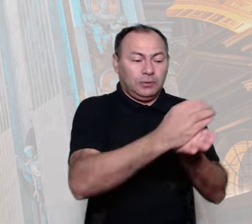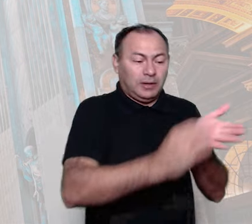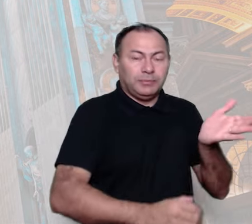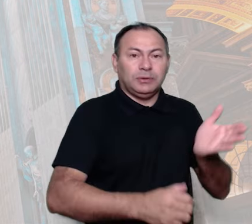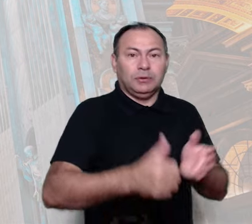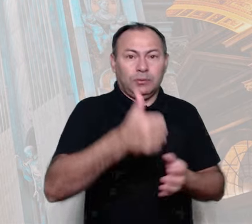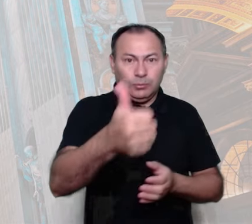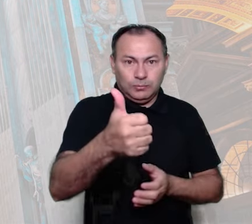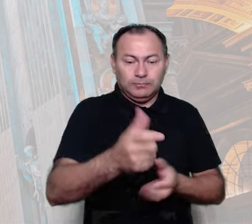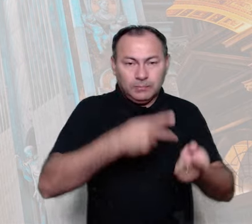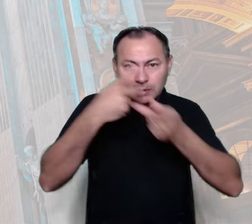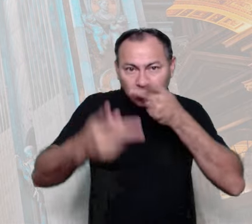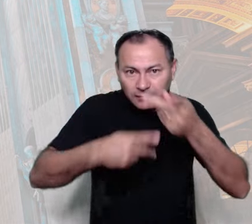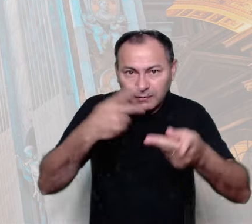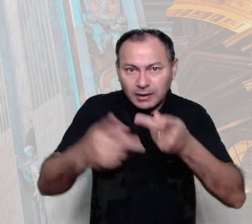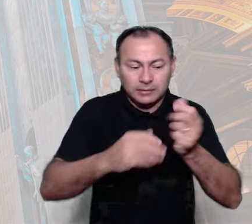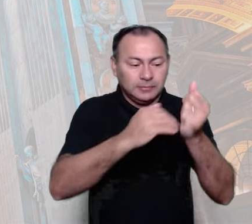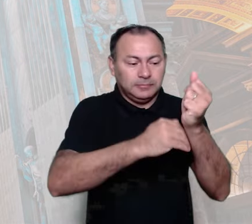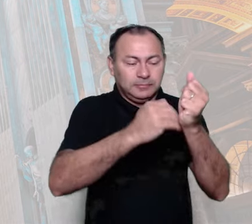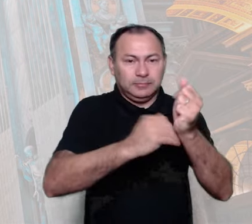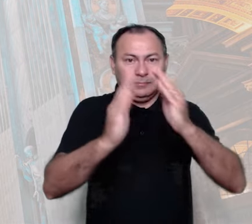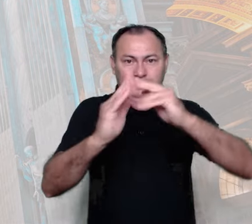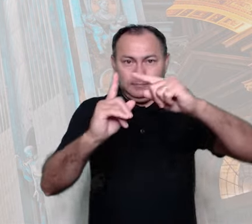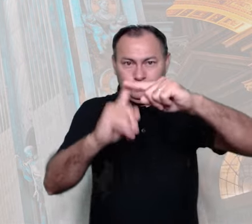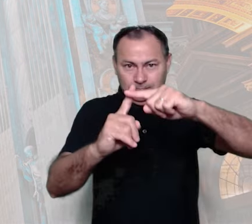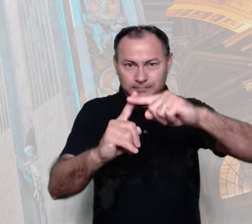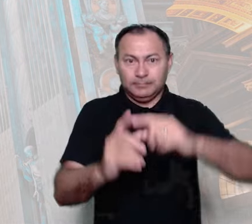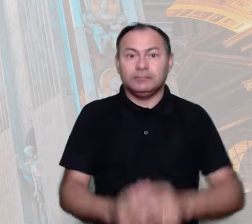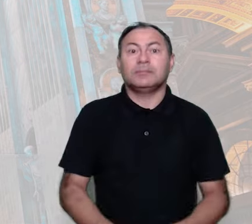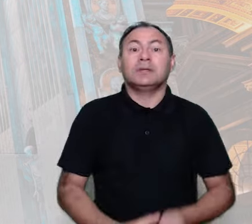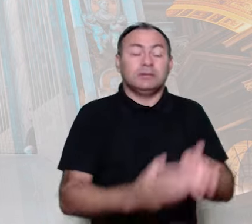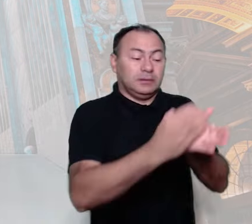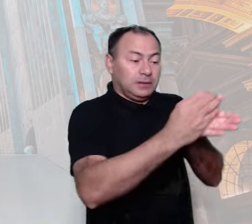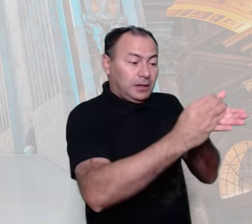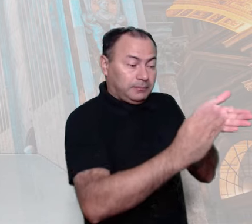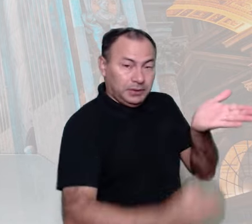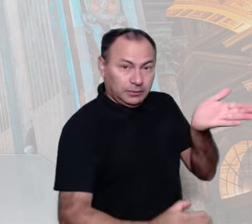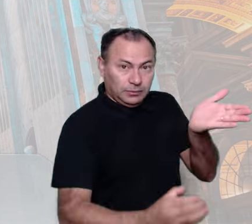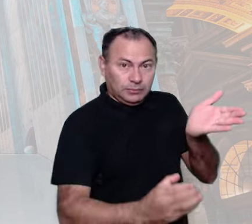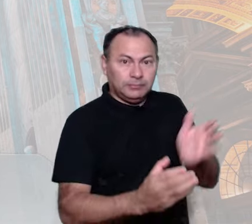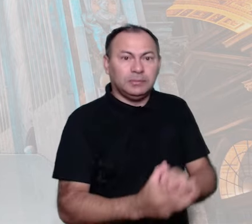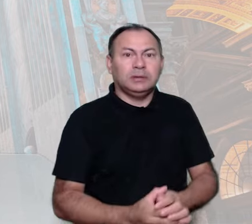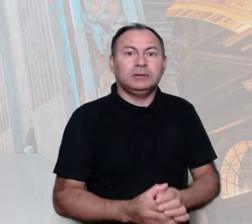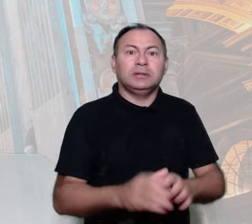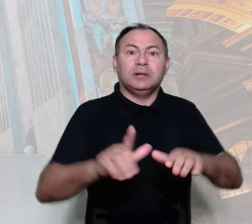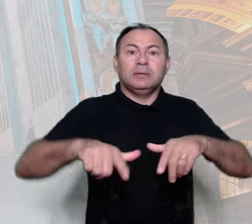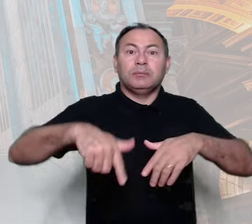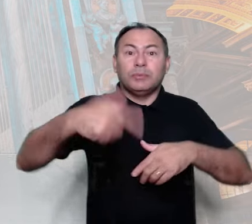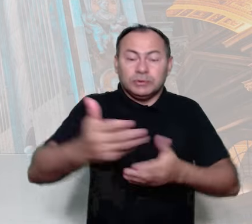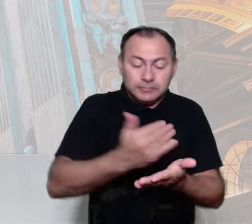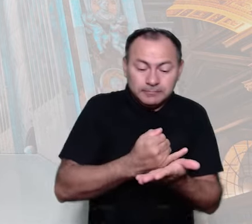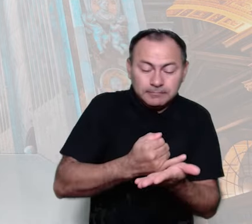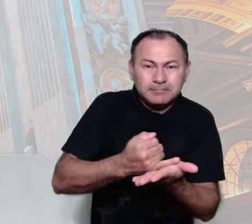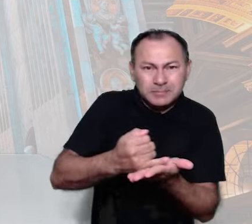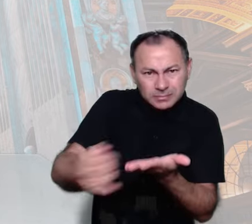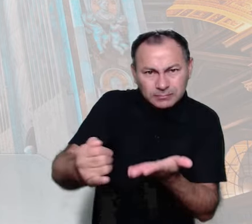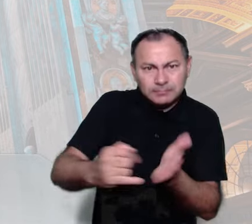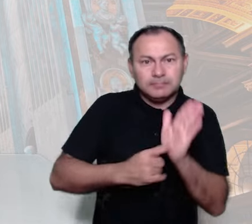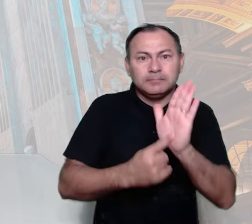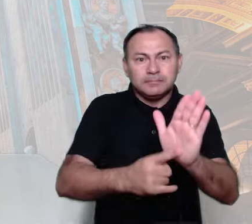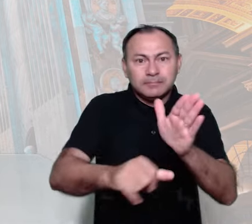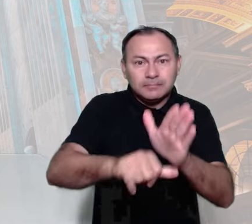capítulo I, que trata do Mistério da Igreja. Nesse capítulo, depois de uma introdução,